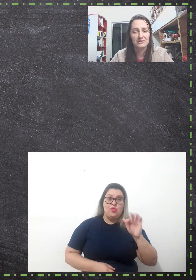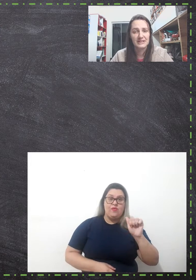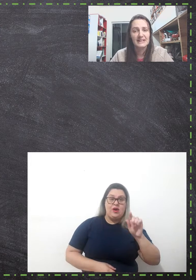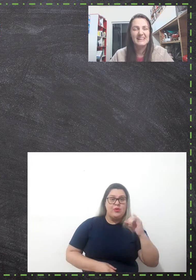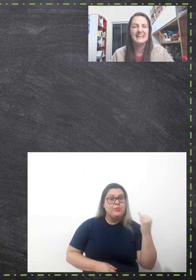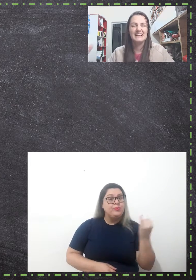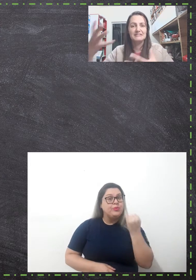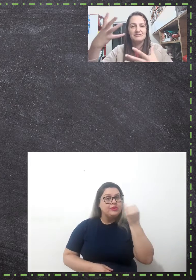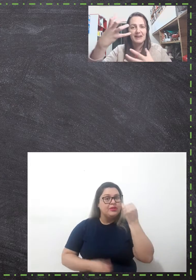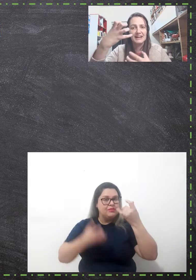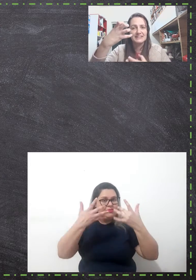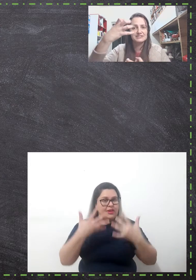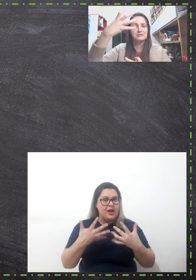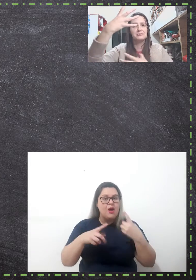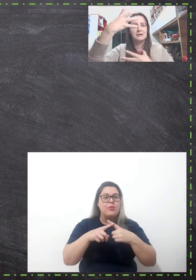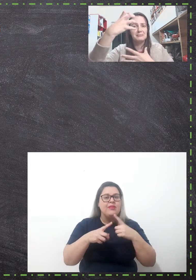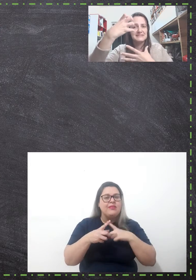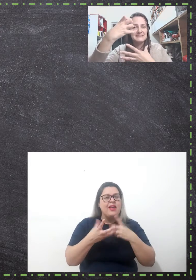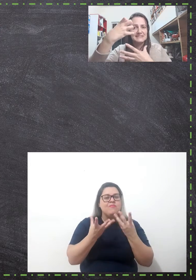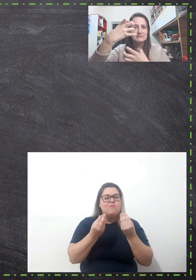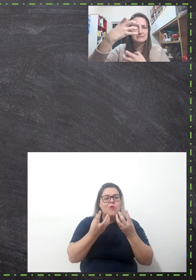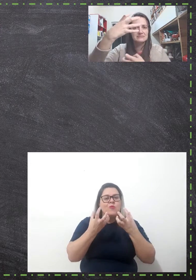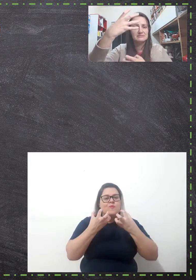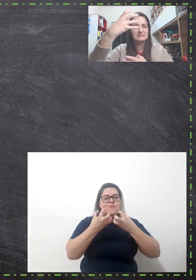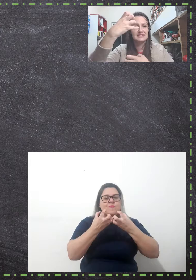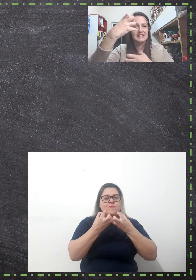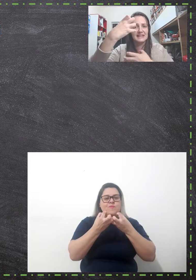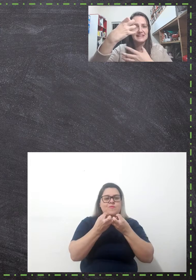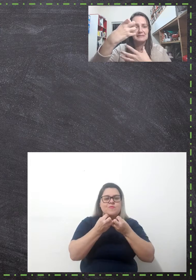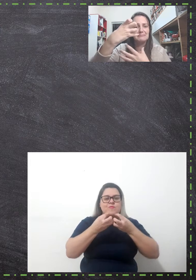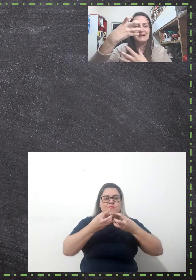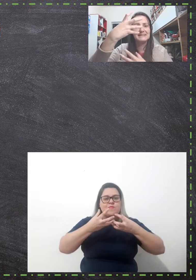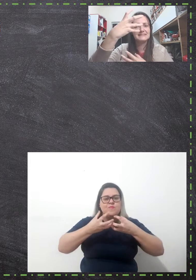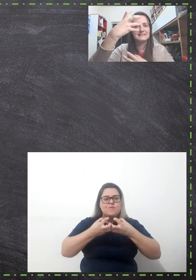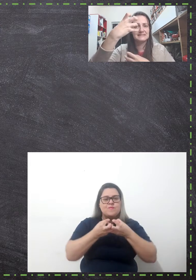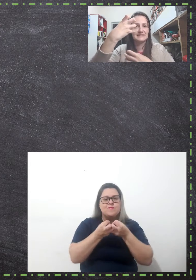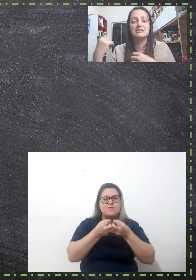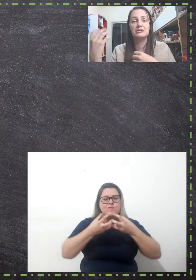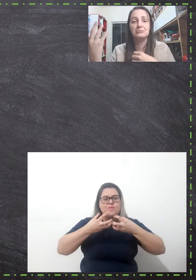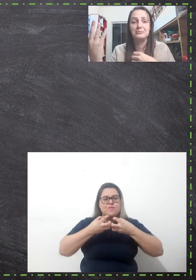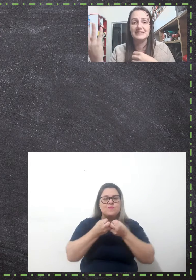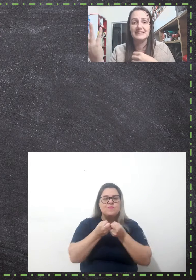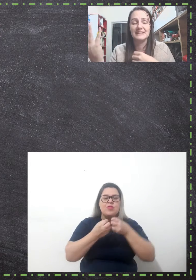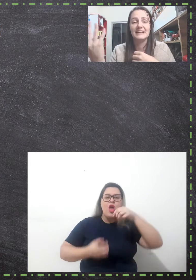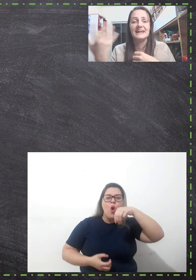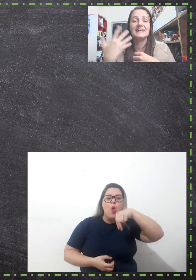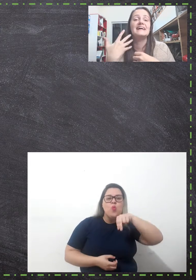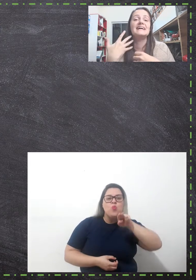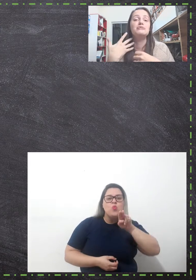músculo e ele faz uma pressão, tá? Ele aperta.